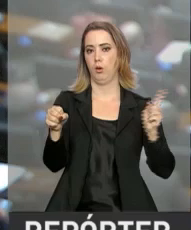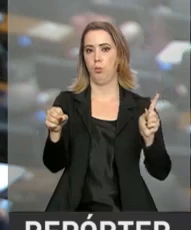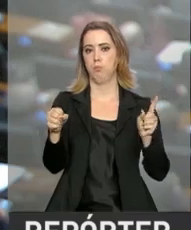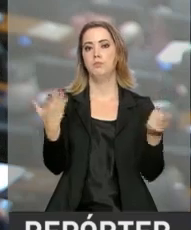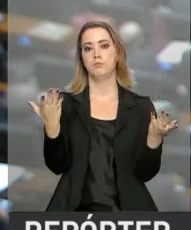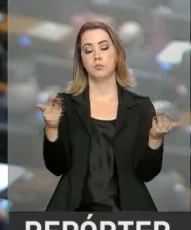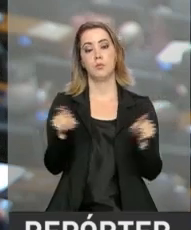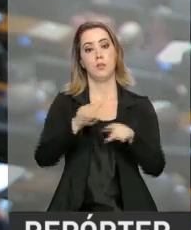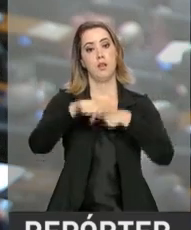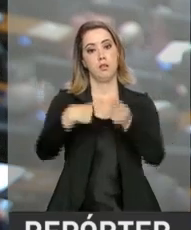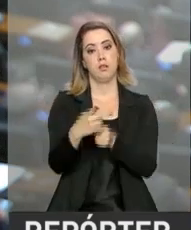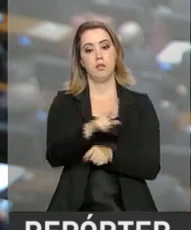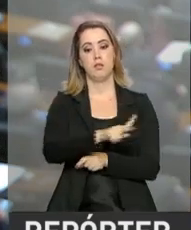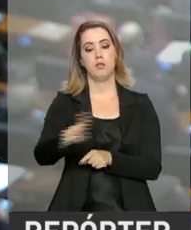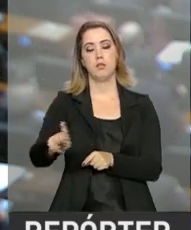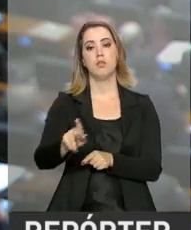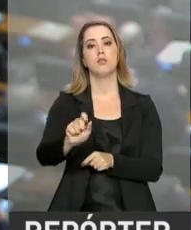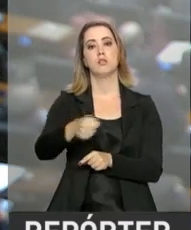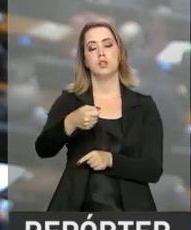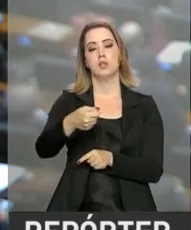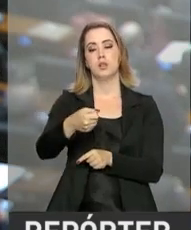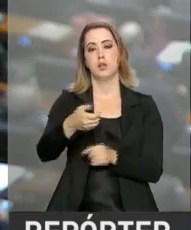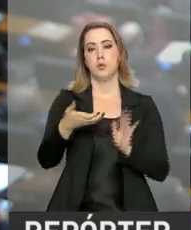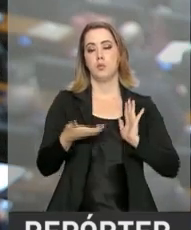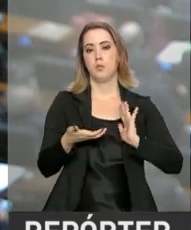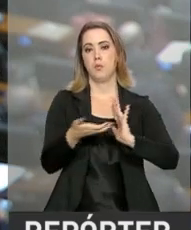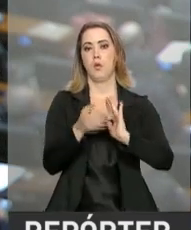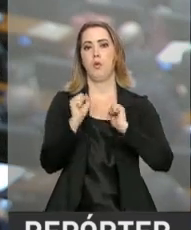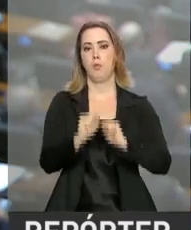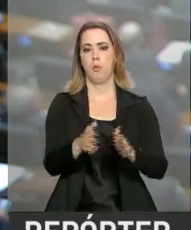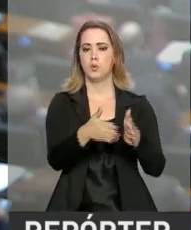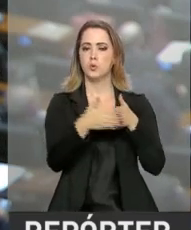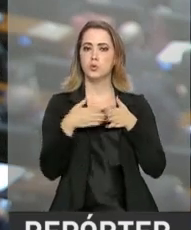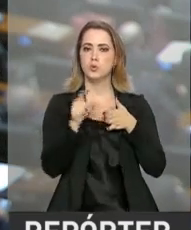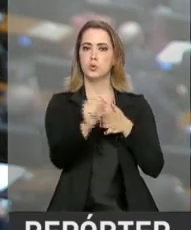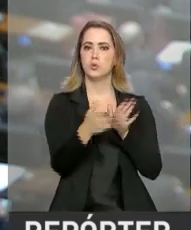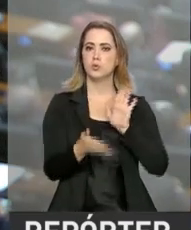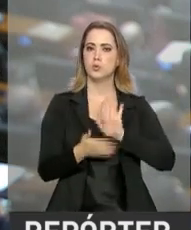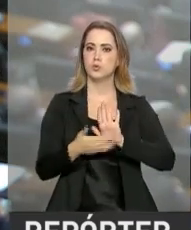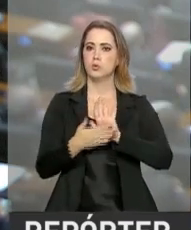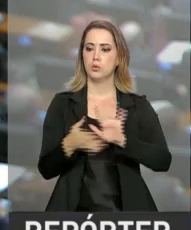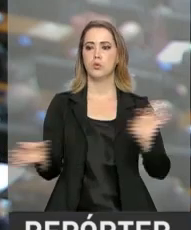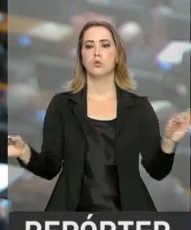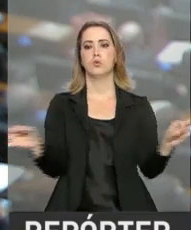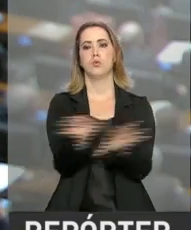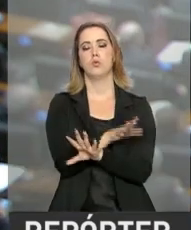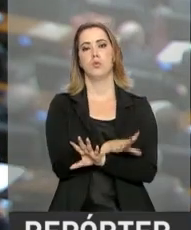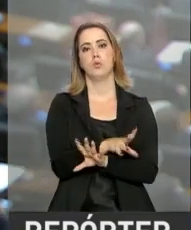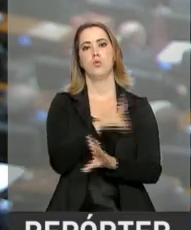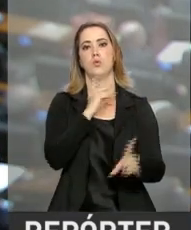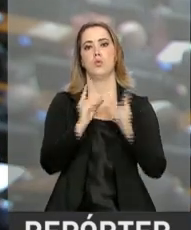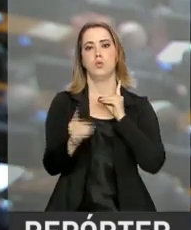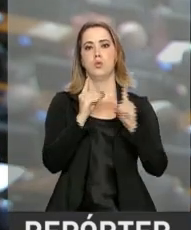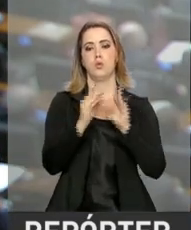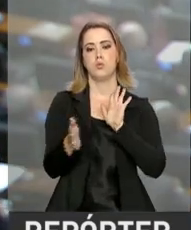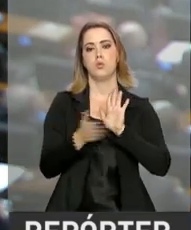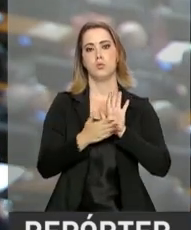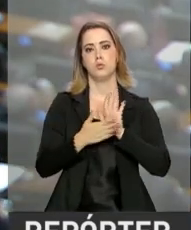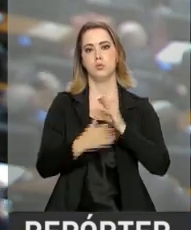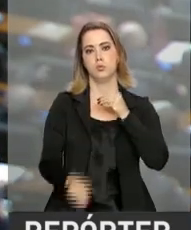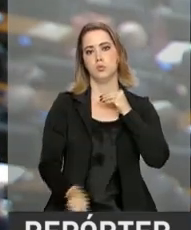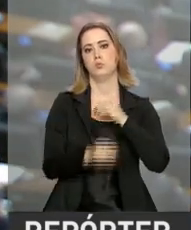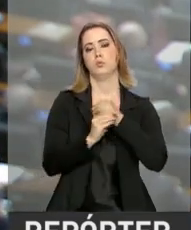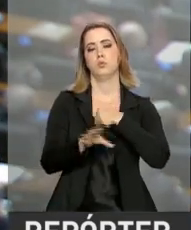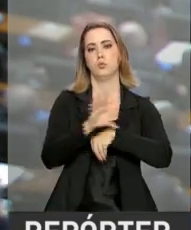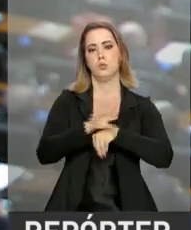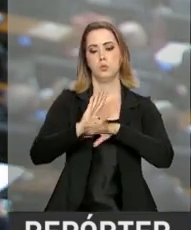Câmara dos Deputados, Rodrigo Maia, pode votar um requerimento apresentado para encerrar a discussão em relação à proposta e daí